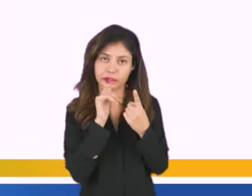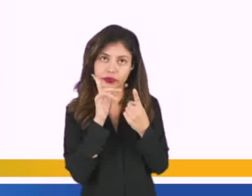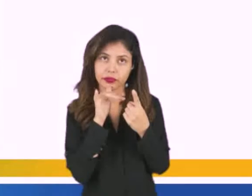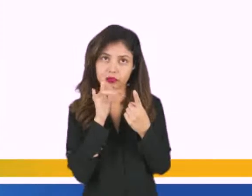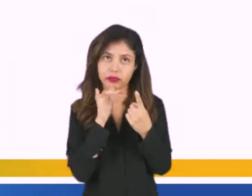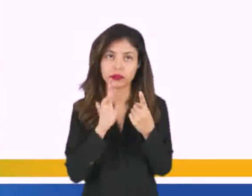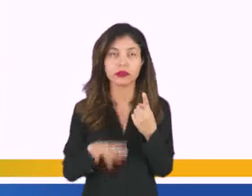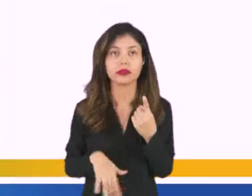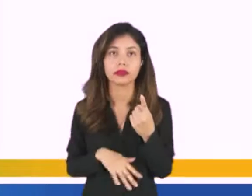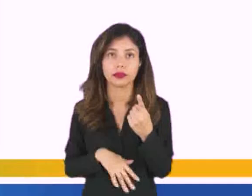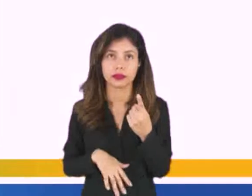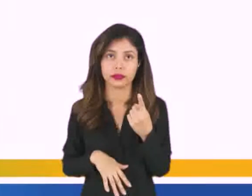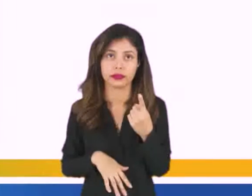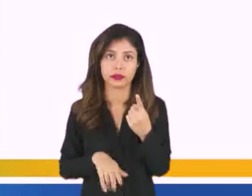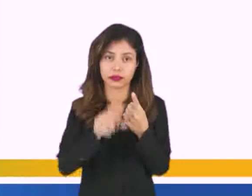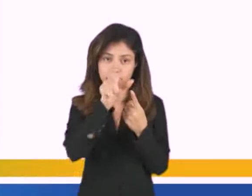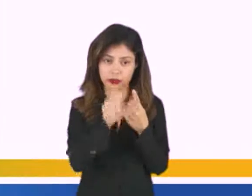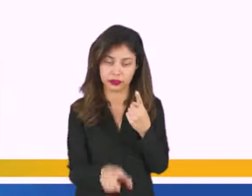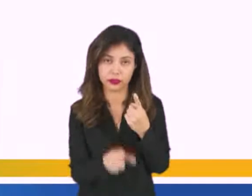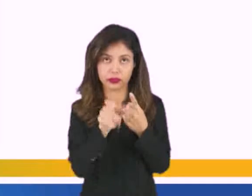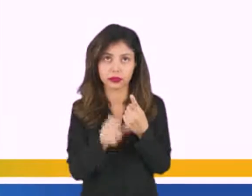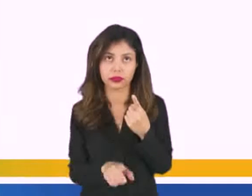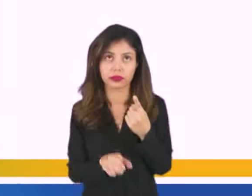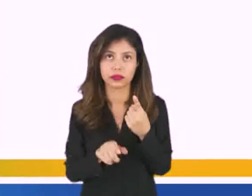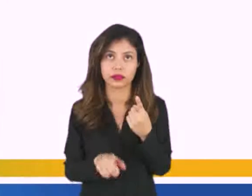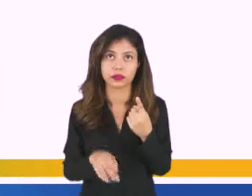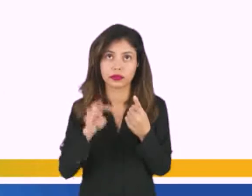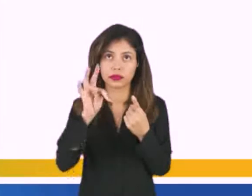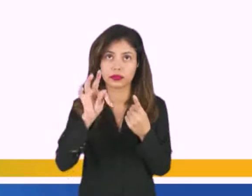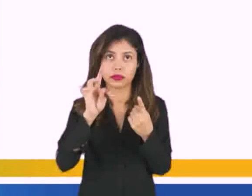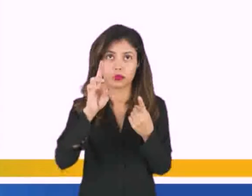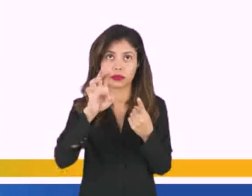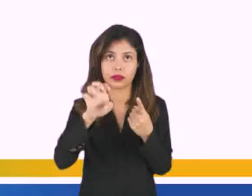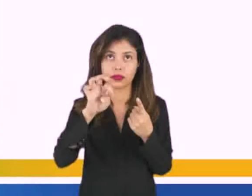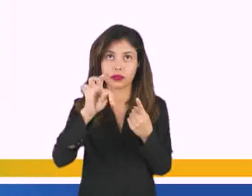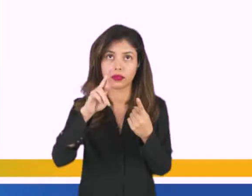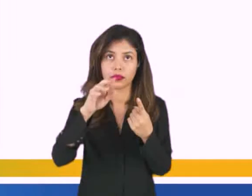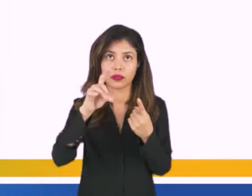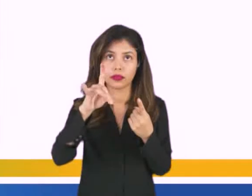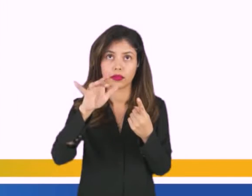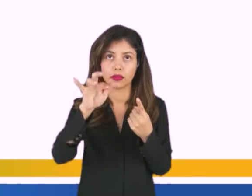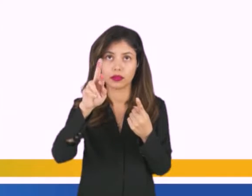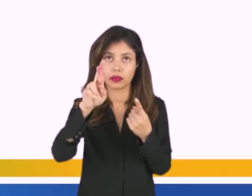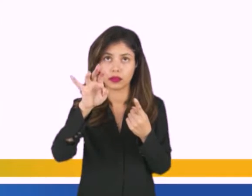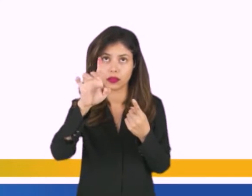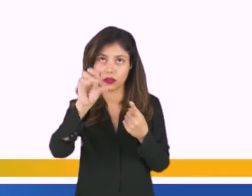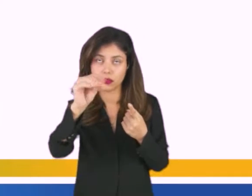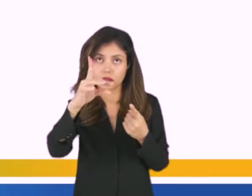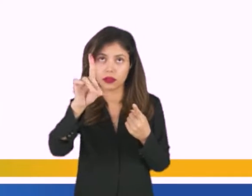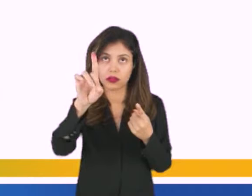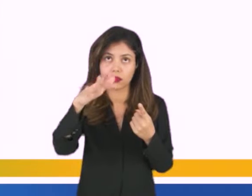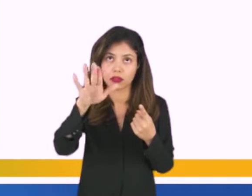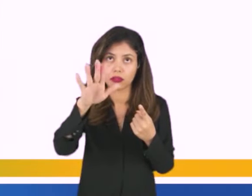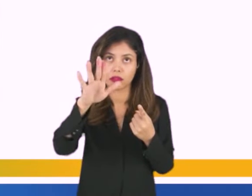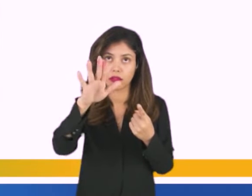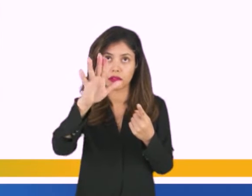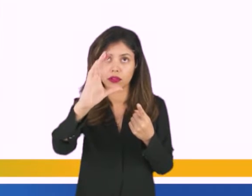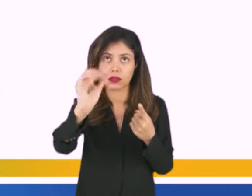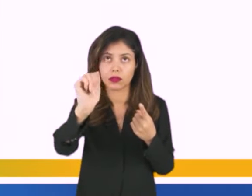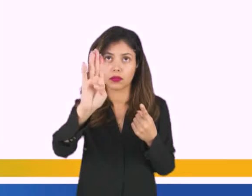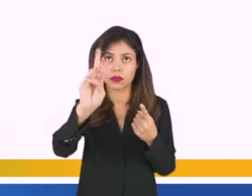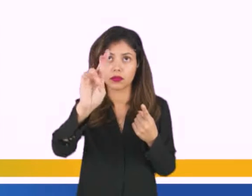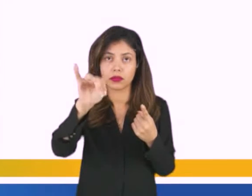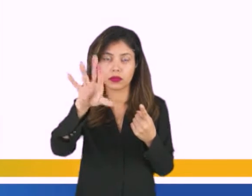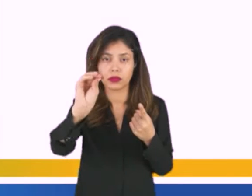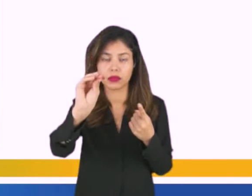aqui é água e nessa parte aqui é tetracloreto de carbono. Essa substância aqui depois vai